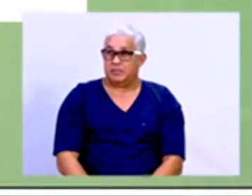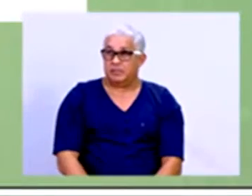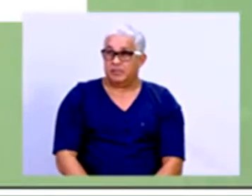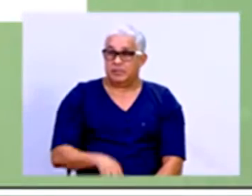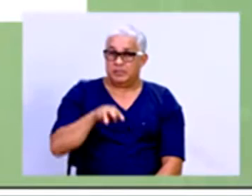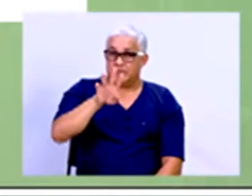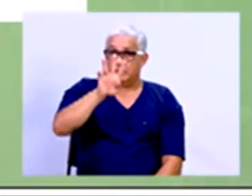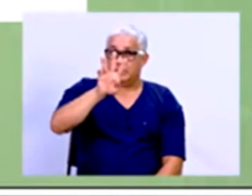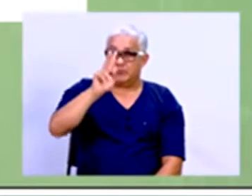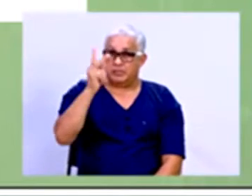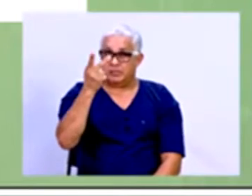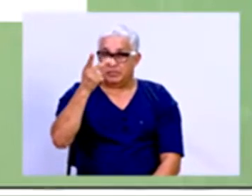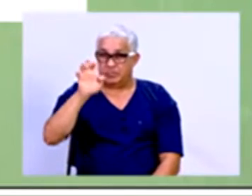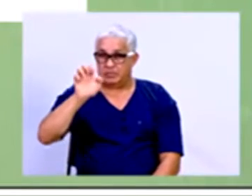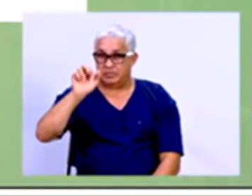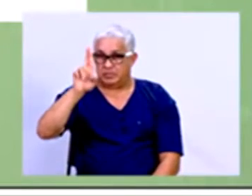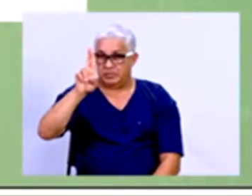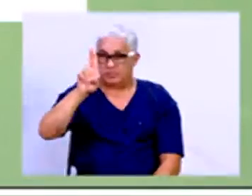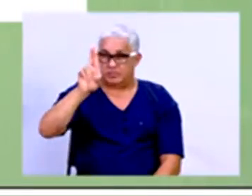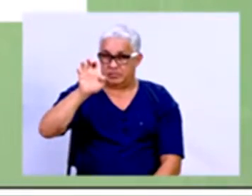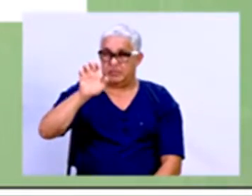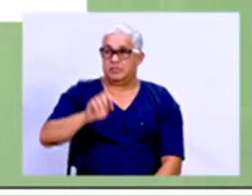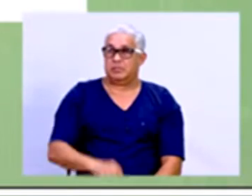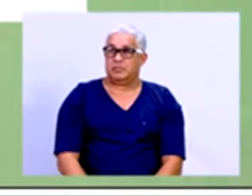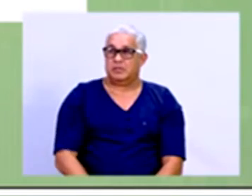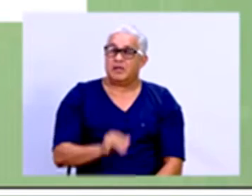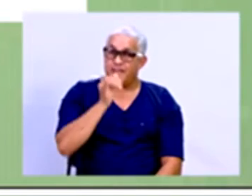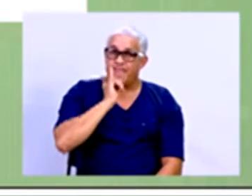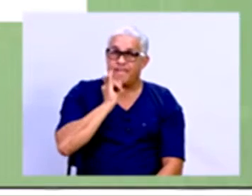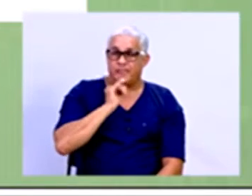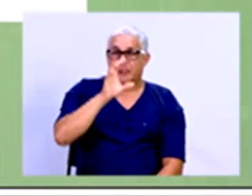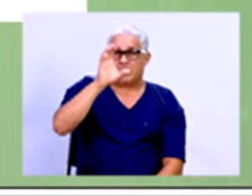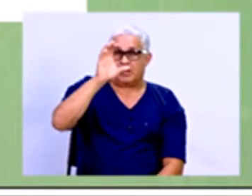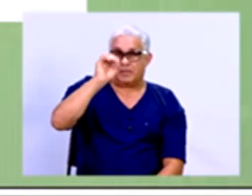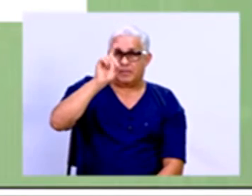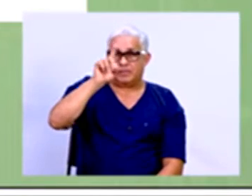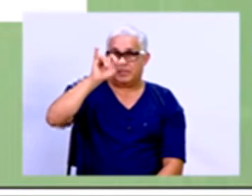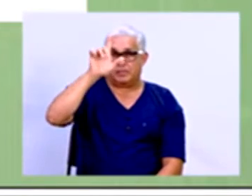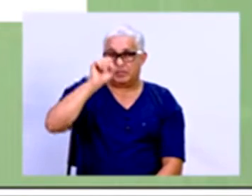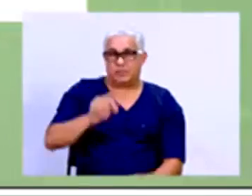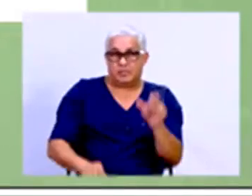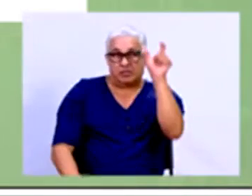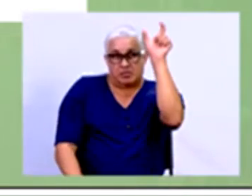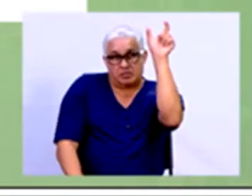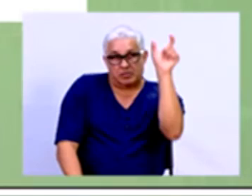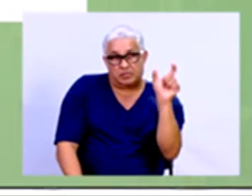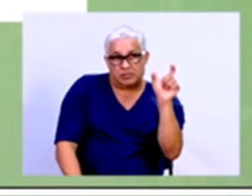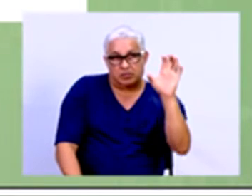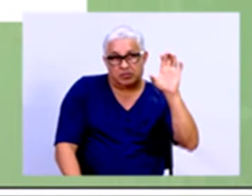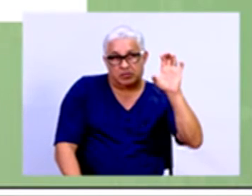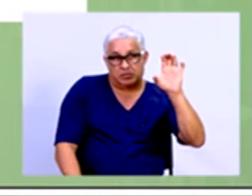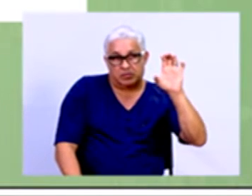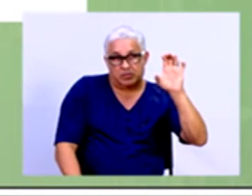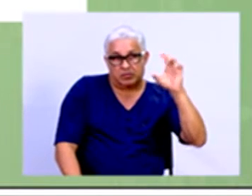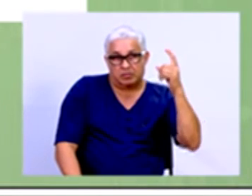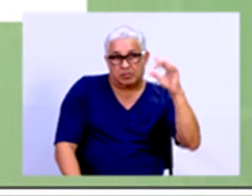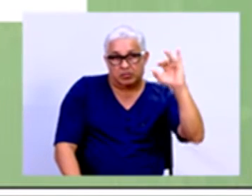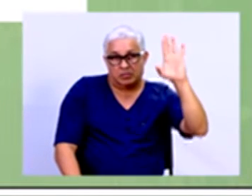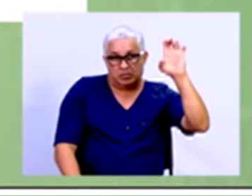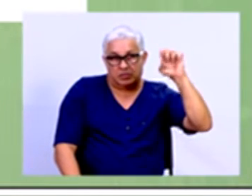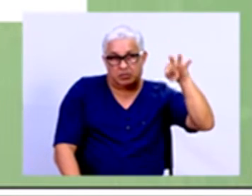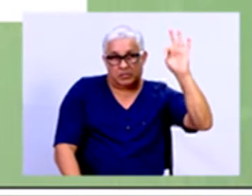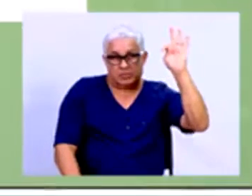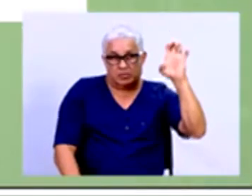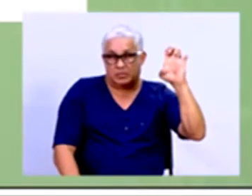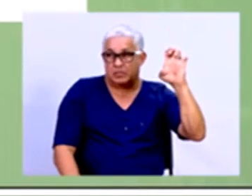por exemplo, o código que foi passado do cliente via URL, está vindo via método get, tá? Eu coloco